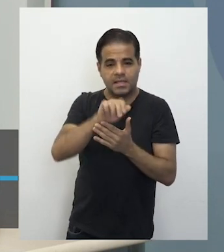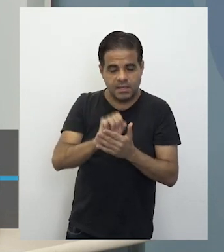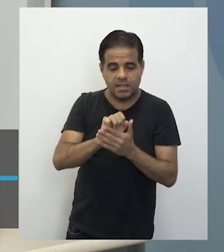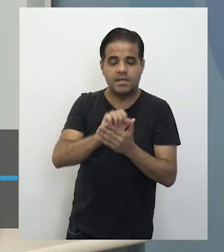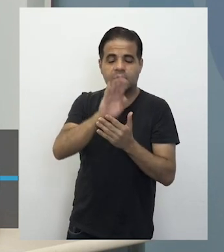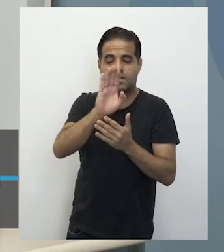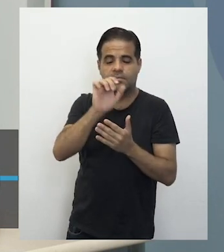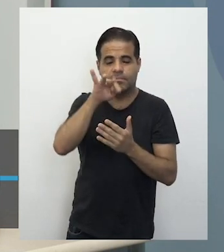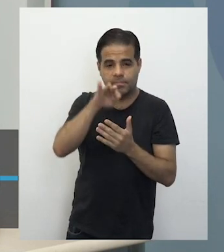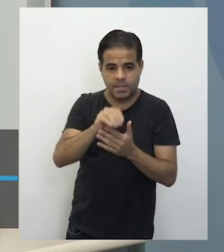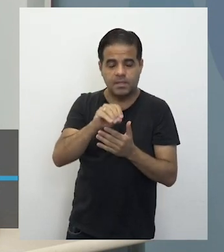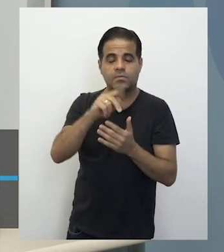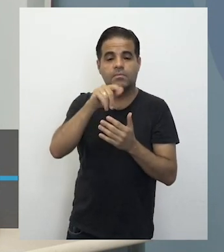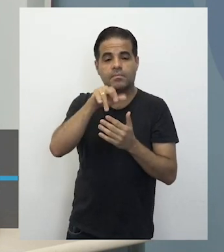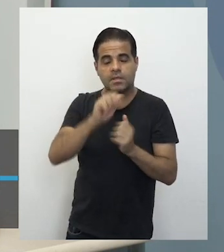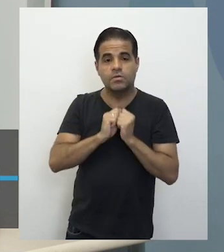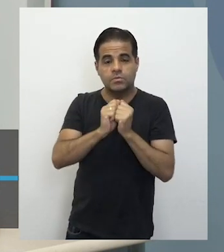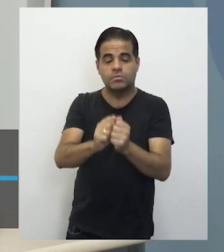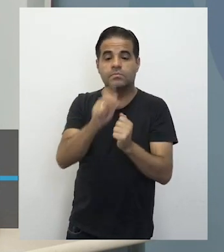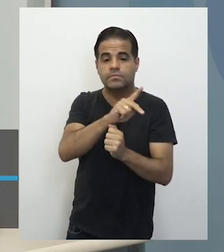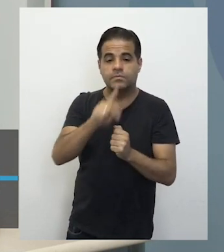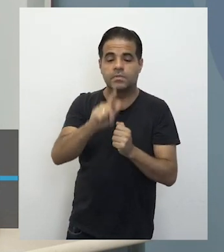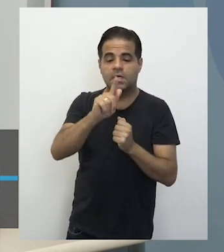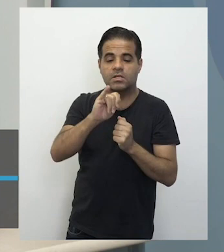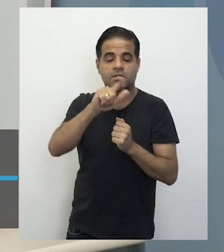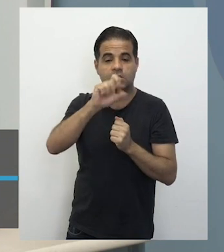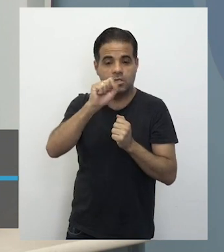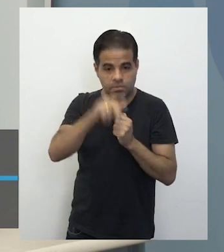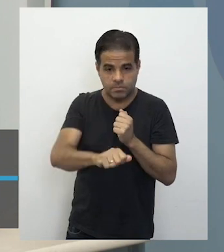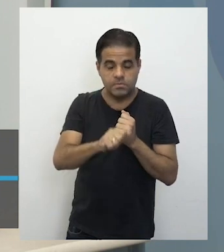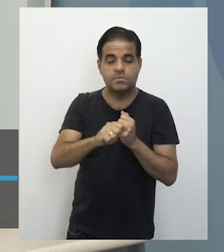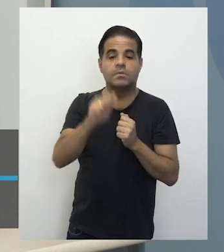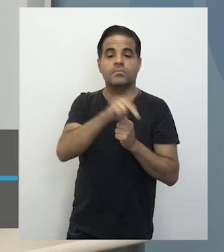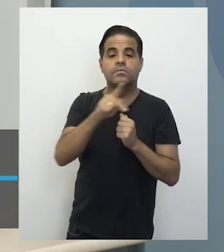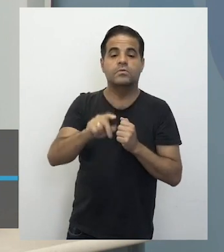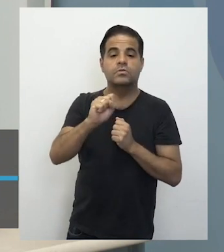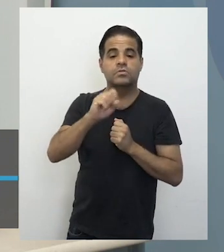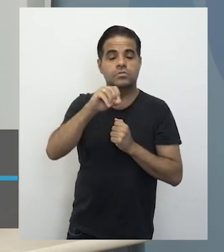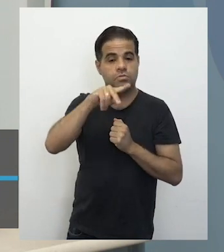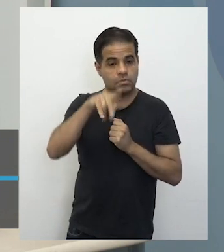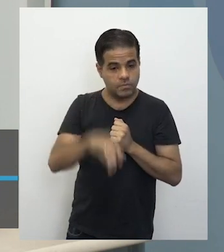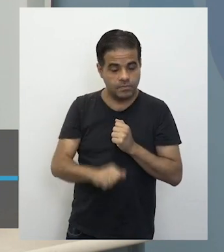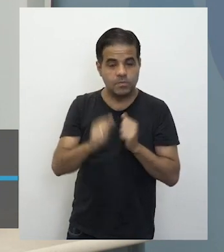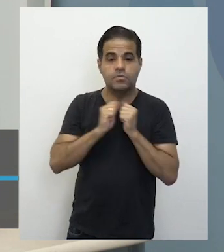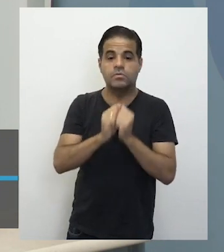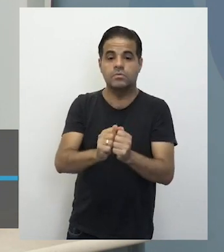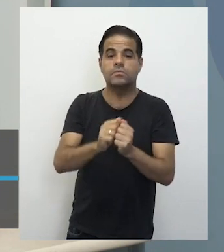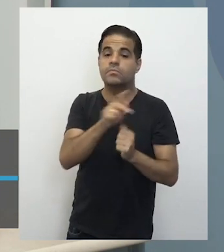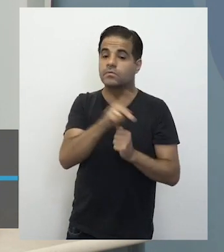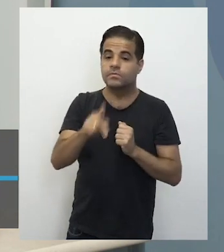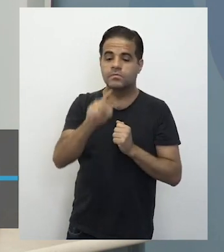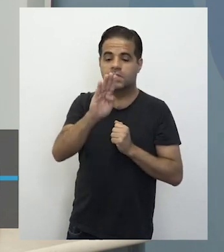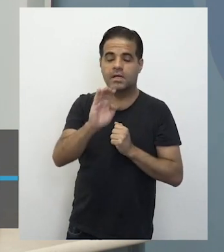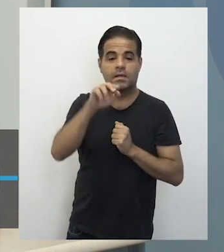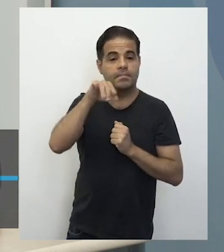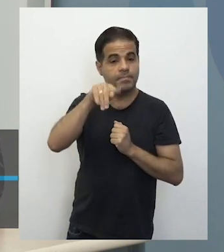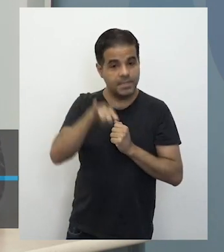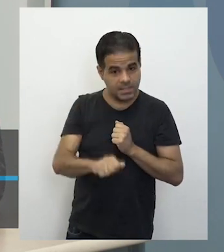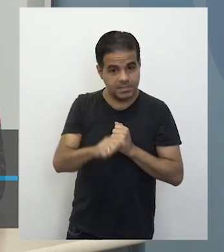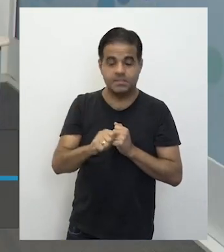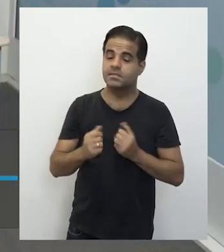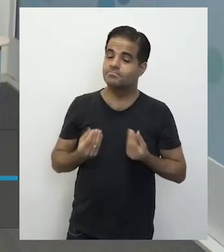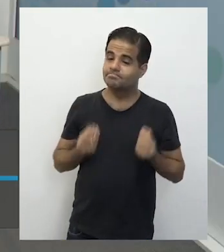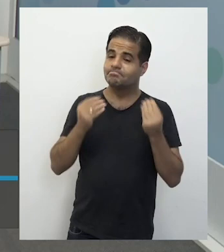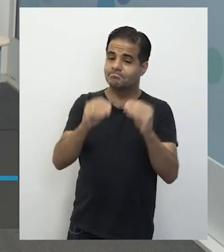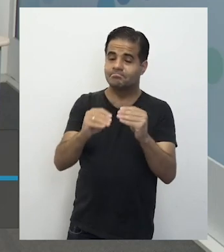Pereira, né, junto com a professora Gilza Maria, a estudante Sofia, junto com a professora Benedita e o estudante Matheus, que destacaram